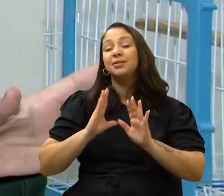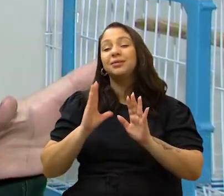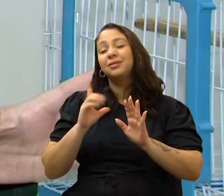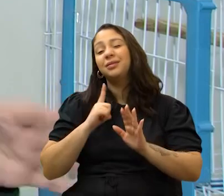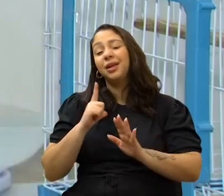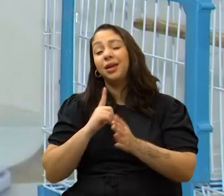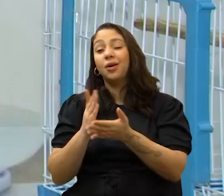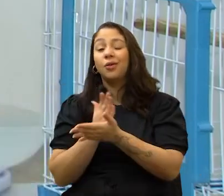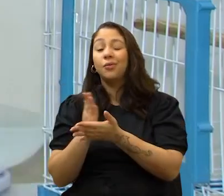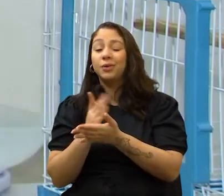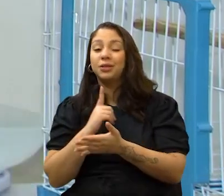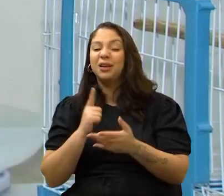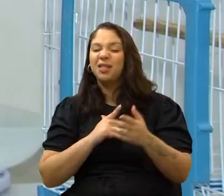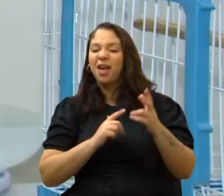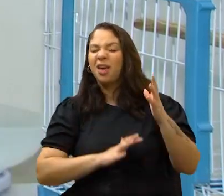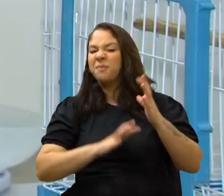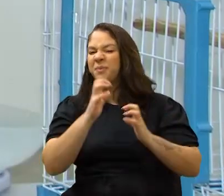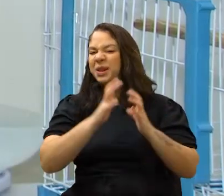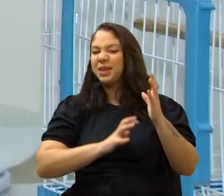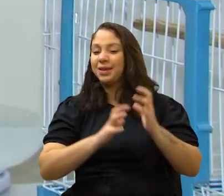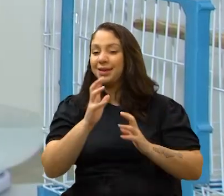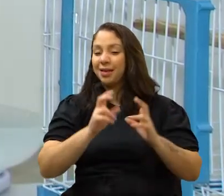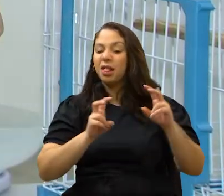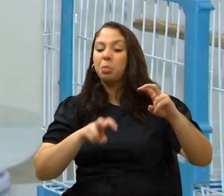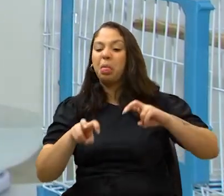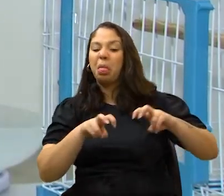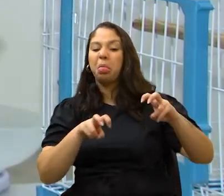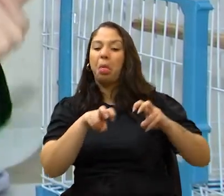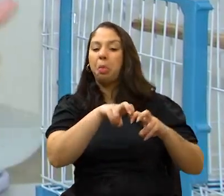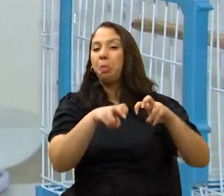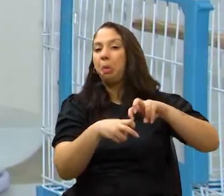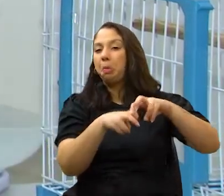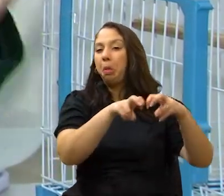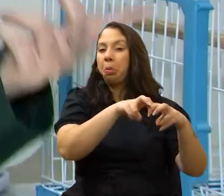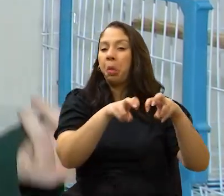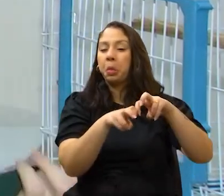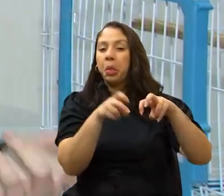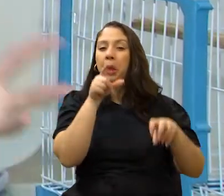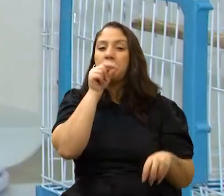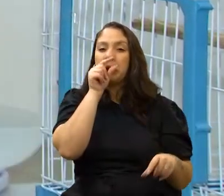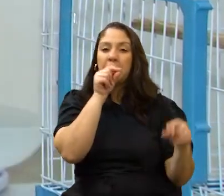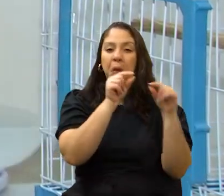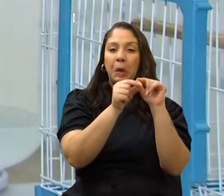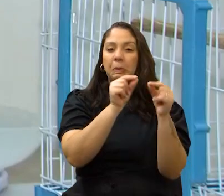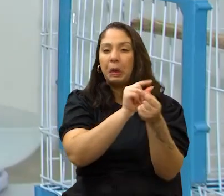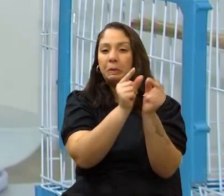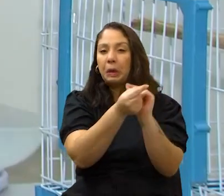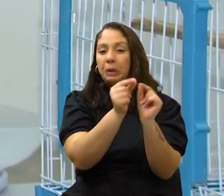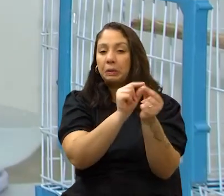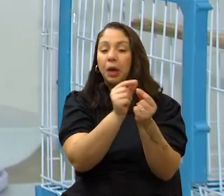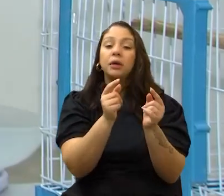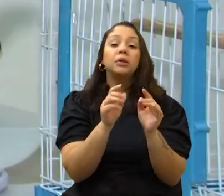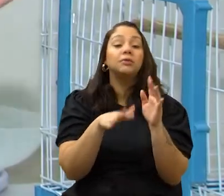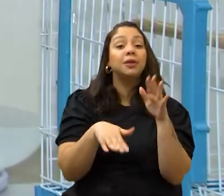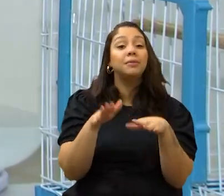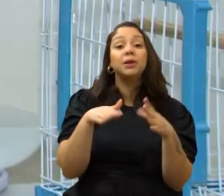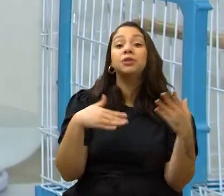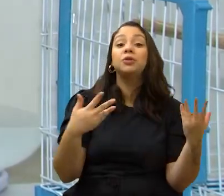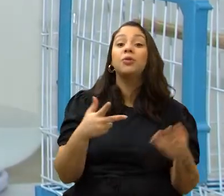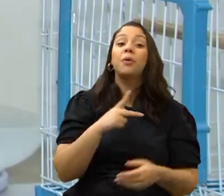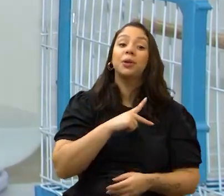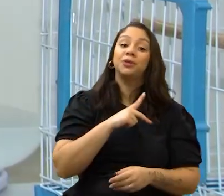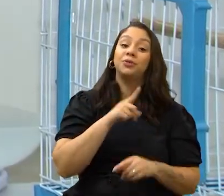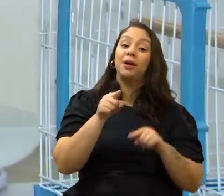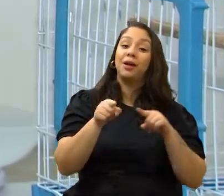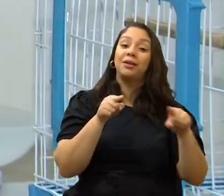viver sozinhas, que às vezes bicam as outras, brigam, às vezes disputa por uma fêmea. Então isso tudo vai depender